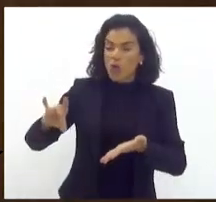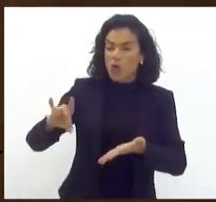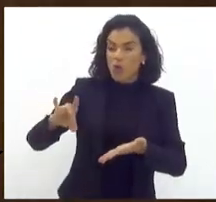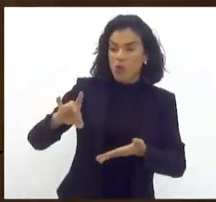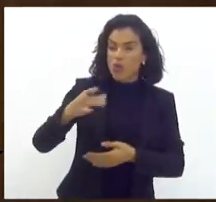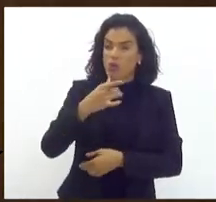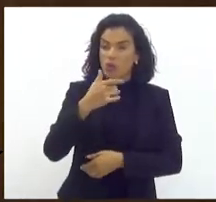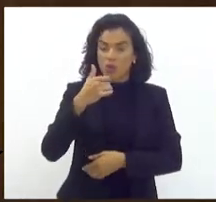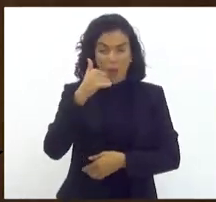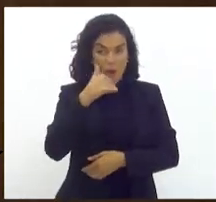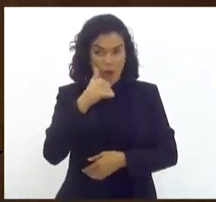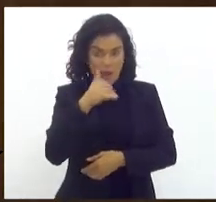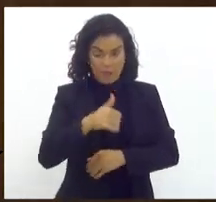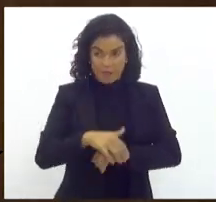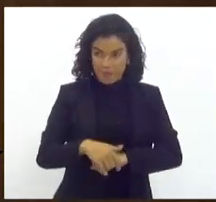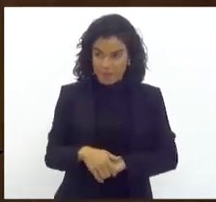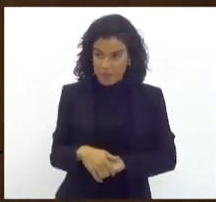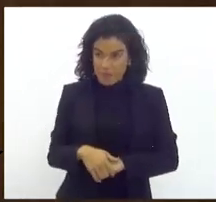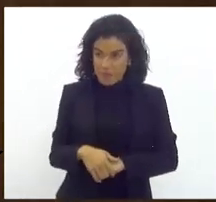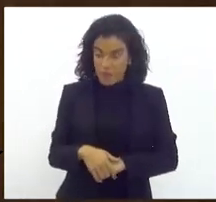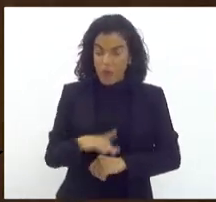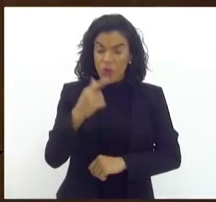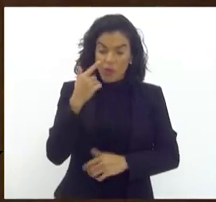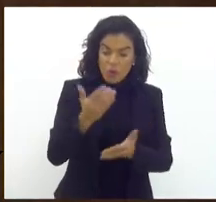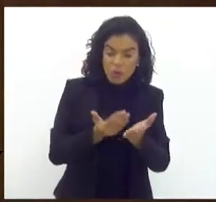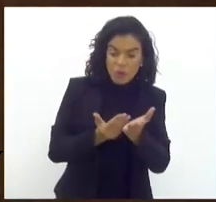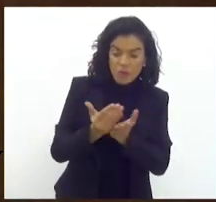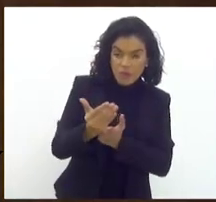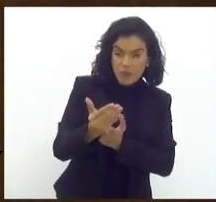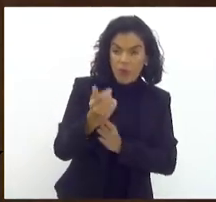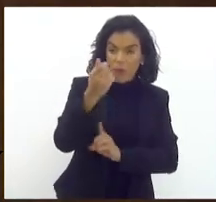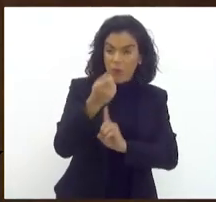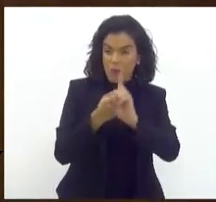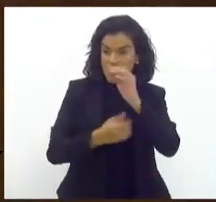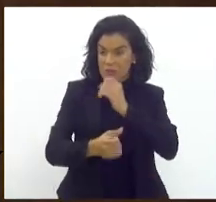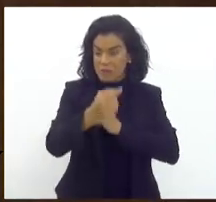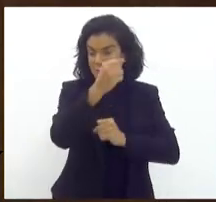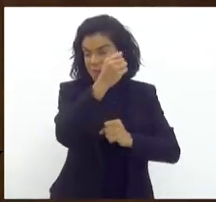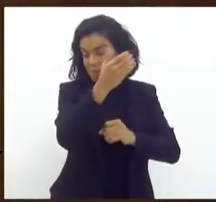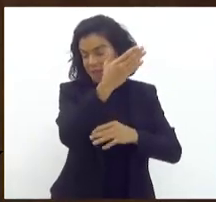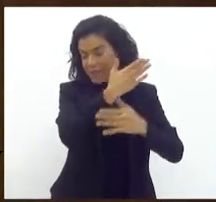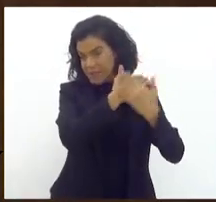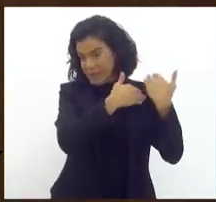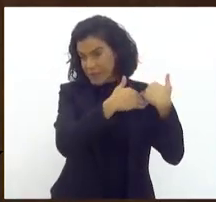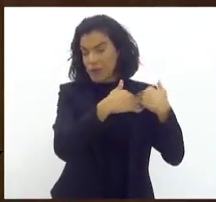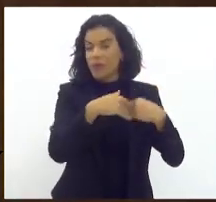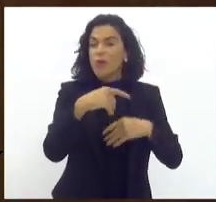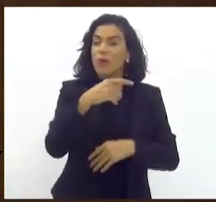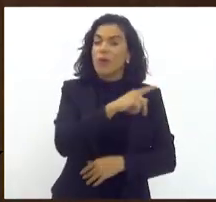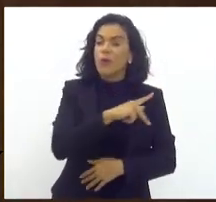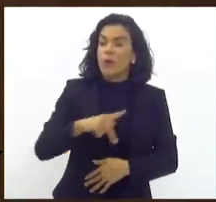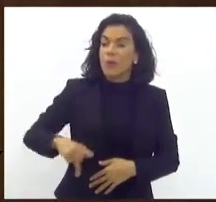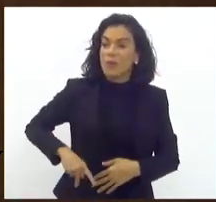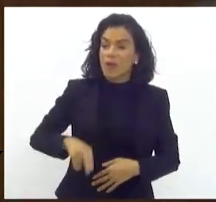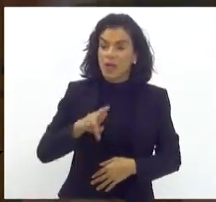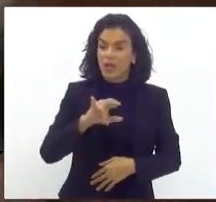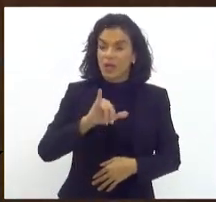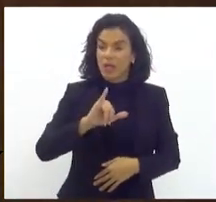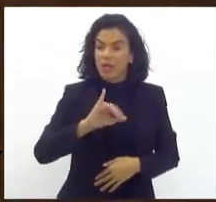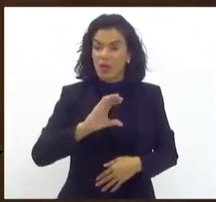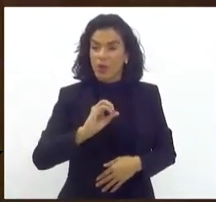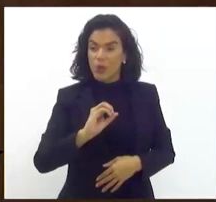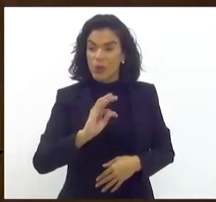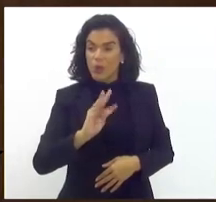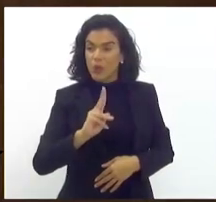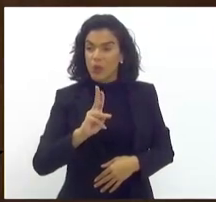prefeito no seu governo no início do mês passado o senhor presidente da riotur Precisou